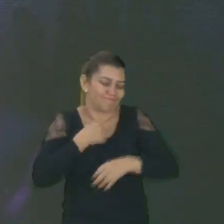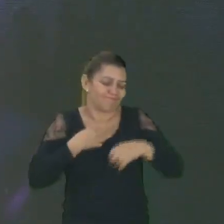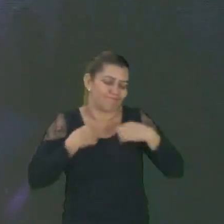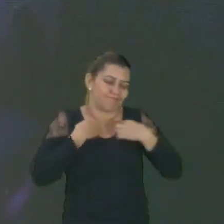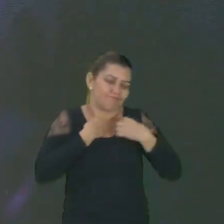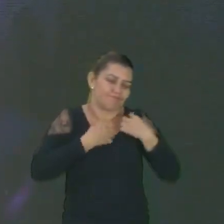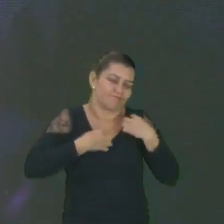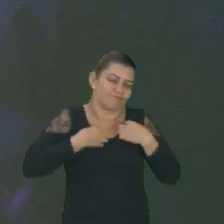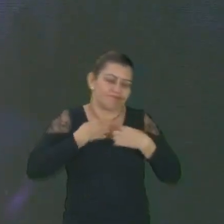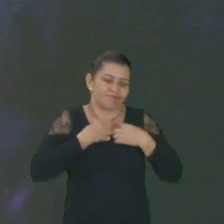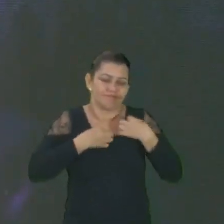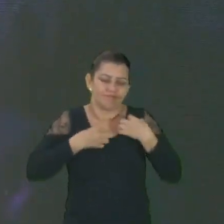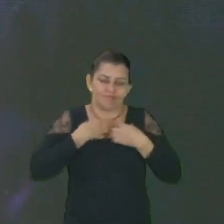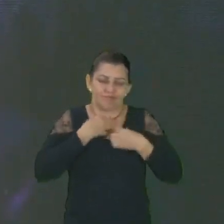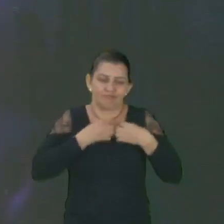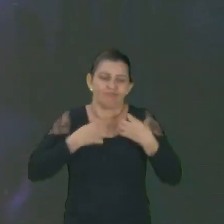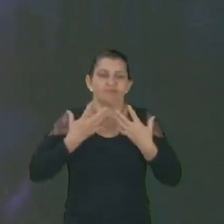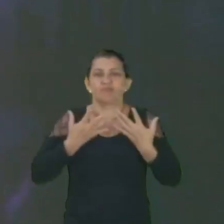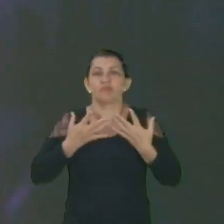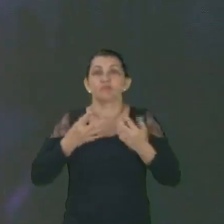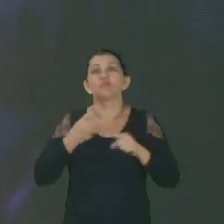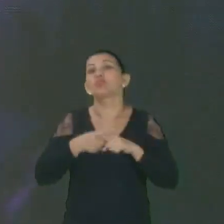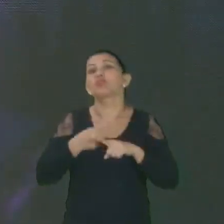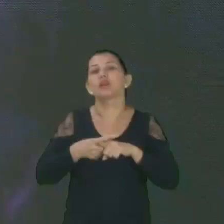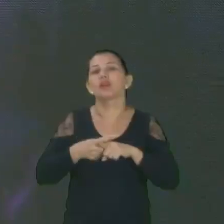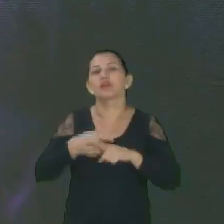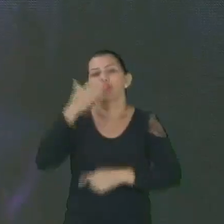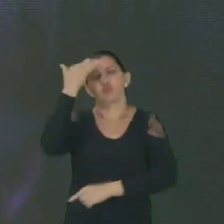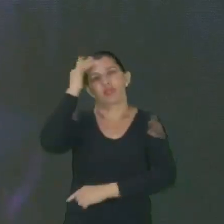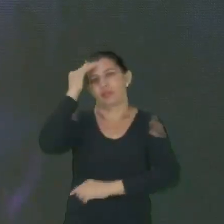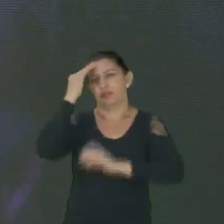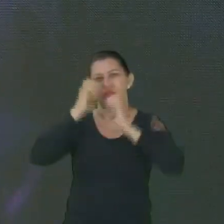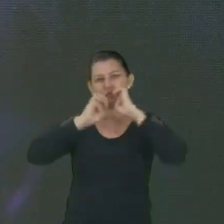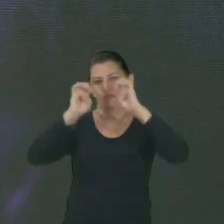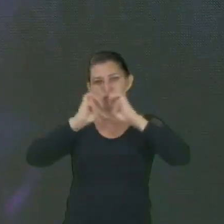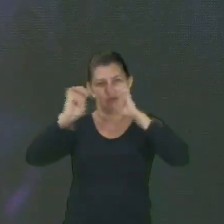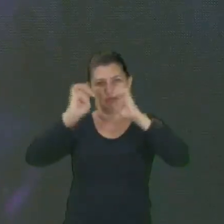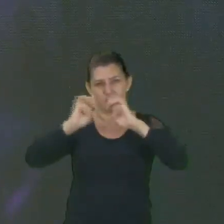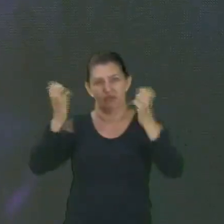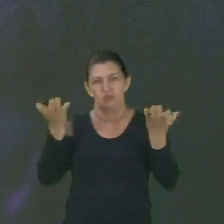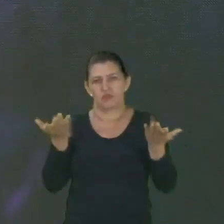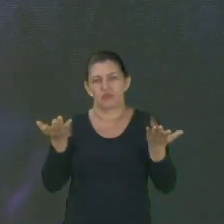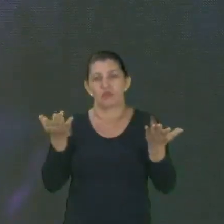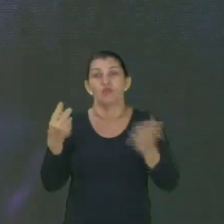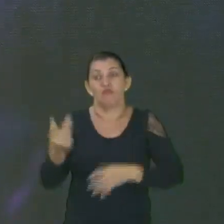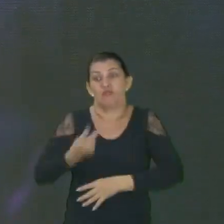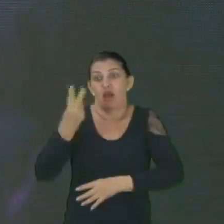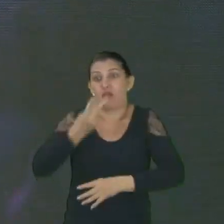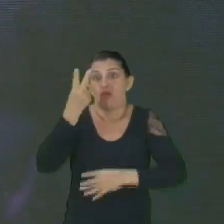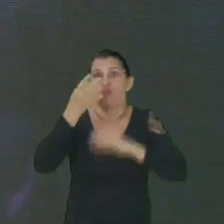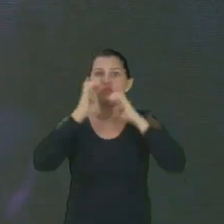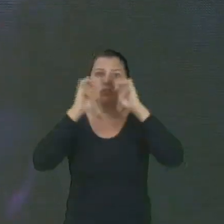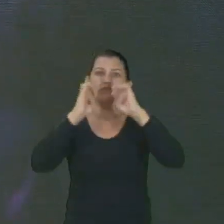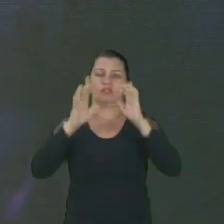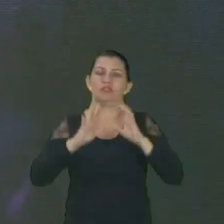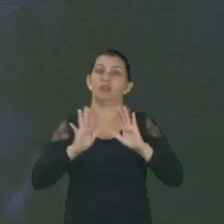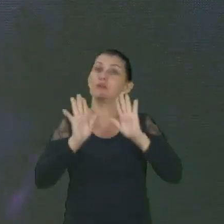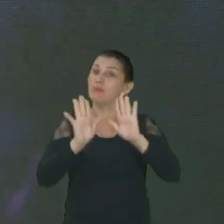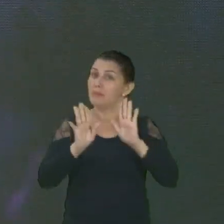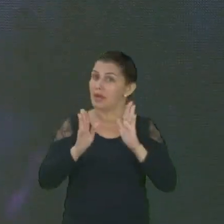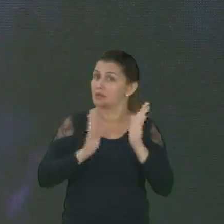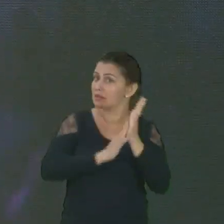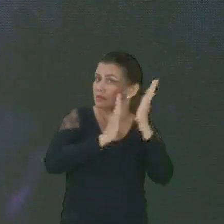entenderam o espírito do evangelho, não entenderam o que é ser igreja. Mas eu louvo a Deus,